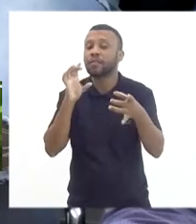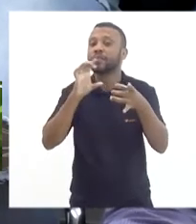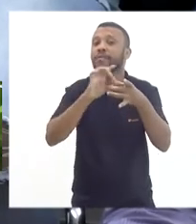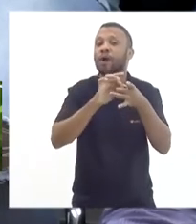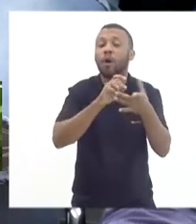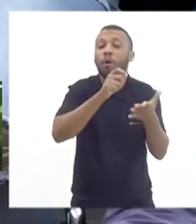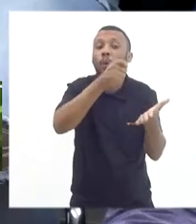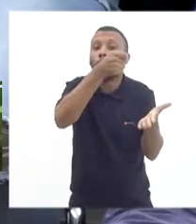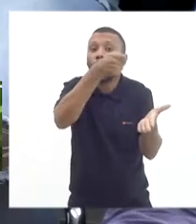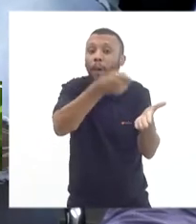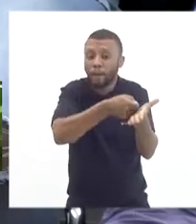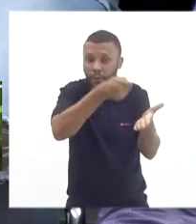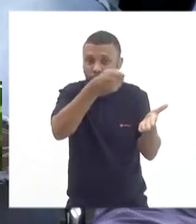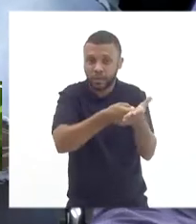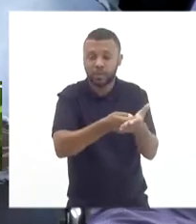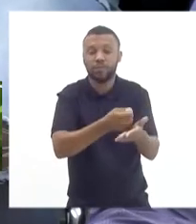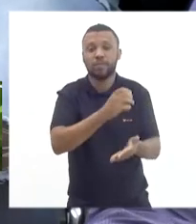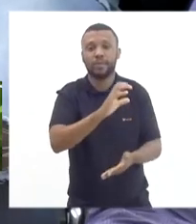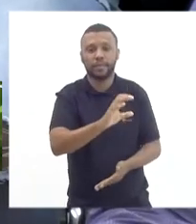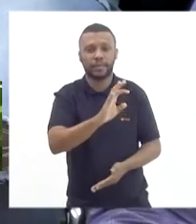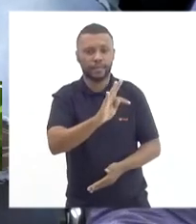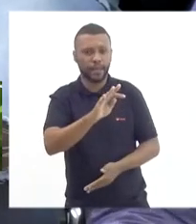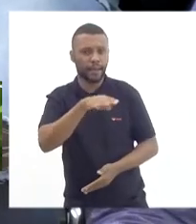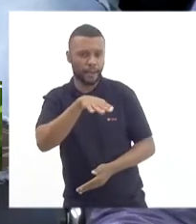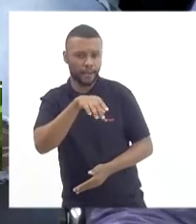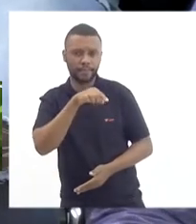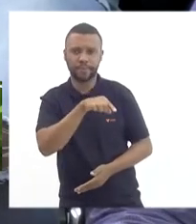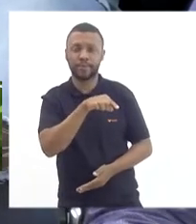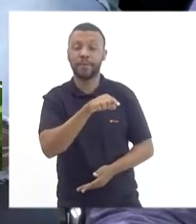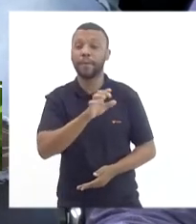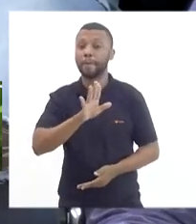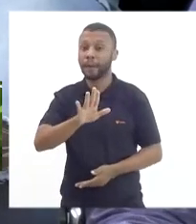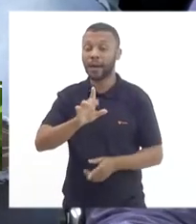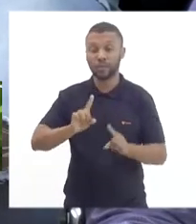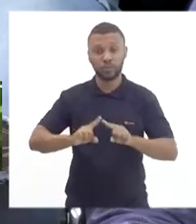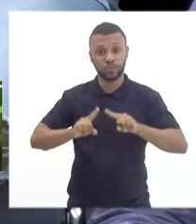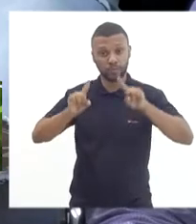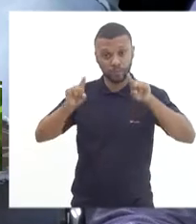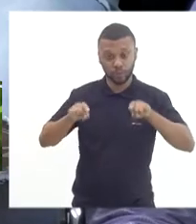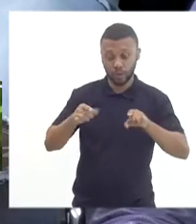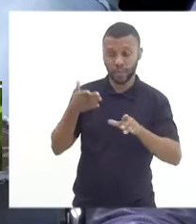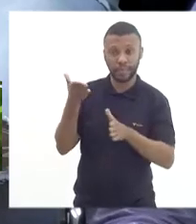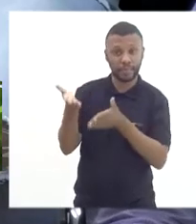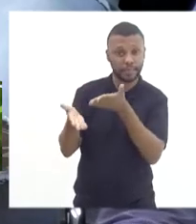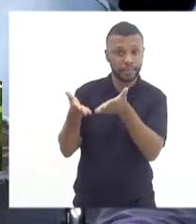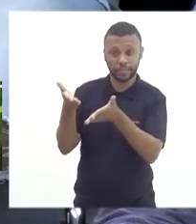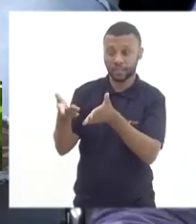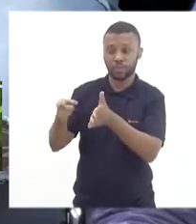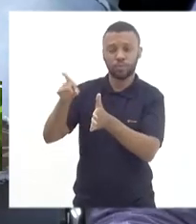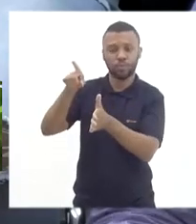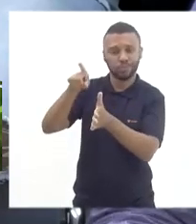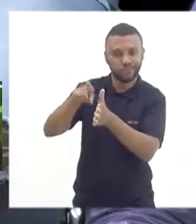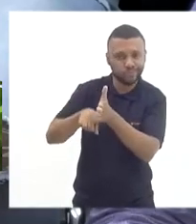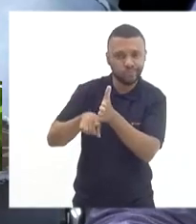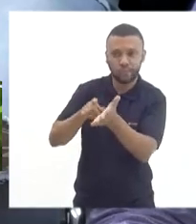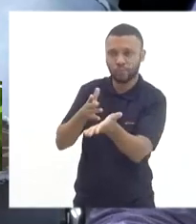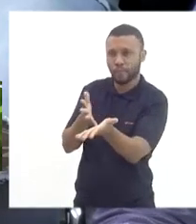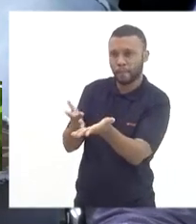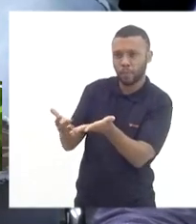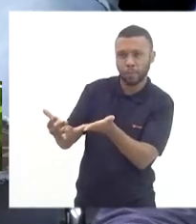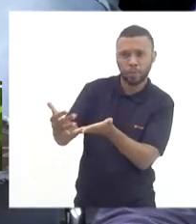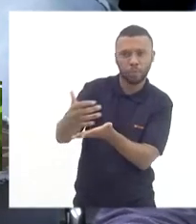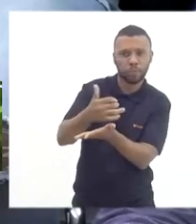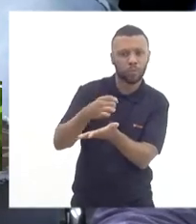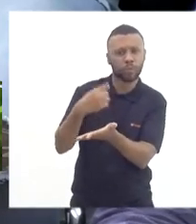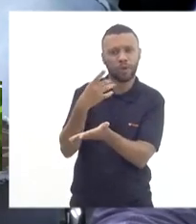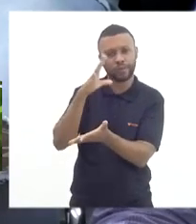obrigação acessória do CTN, né? Sendo que o servidor que lida com tributo, né, que a gente entende